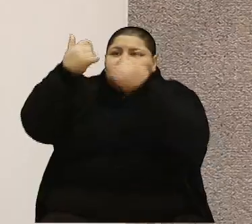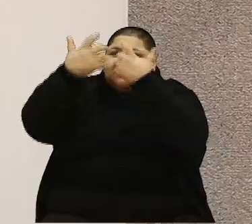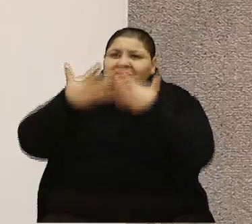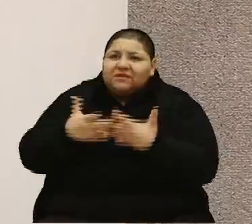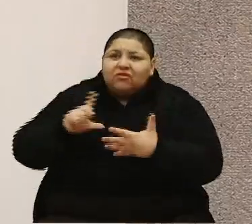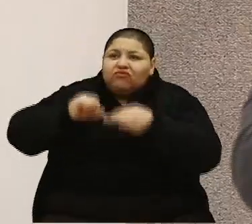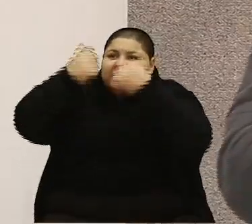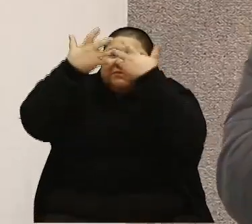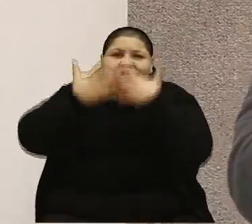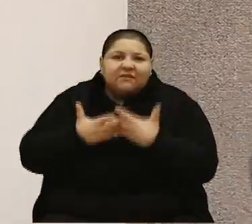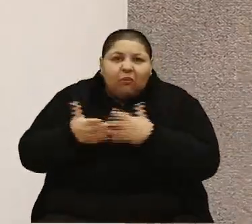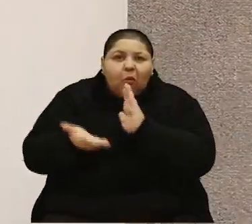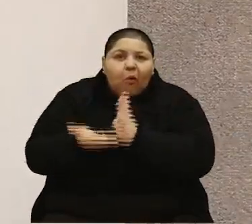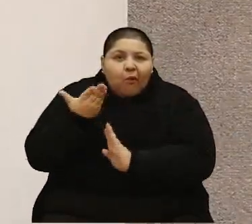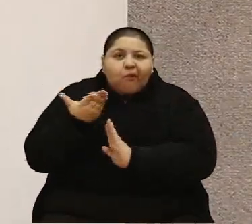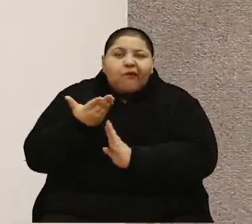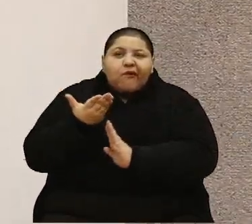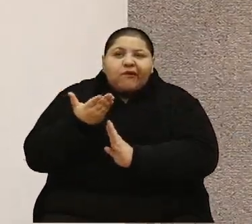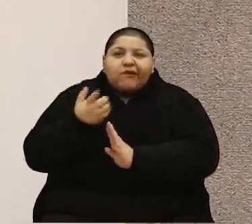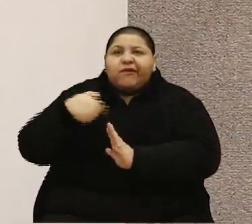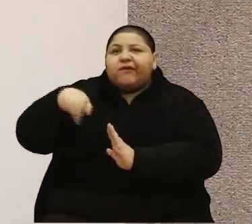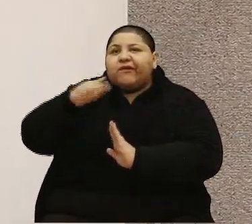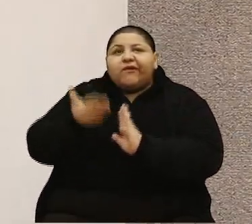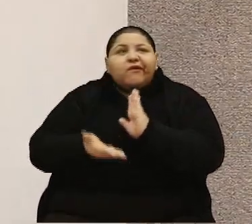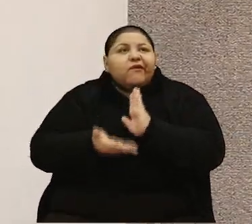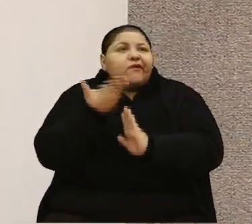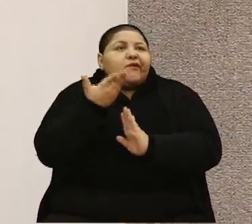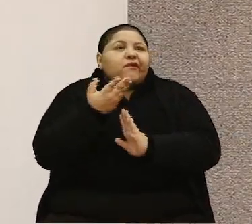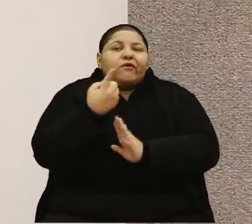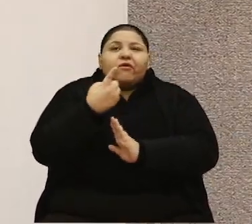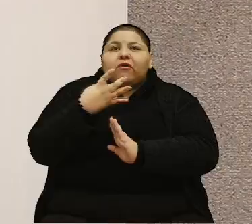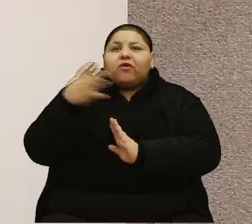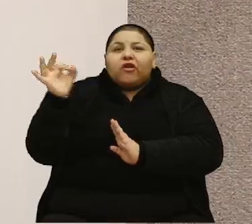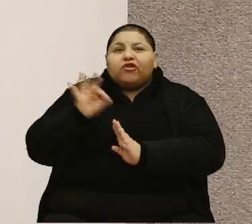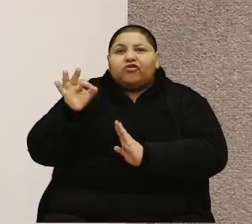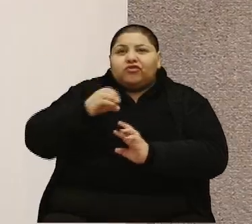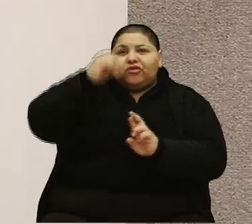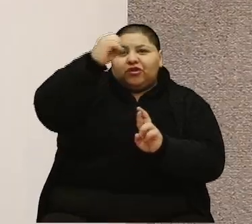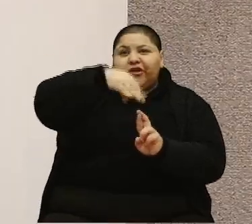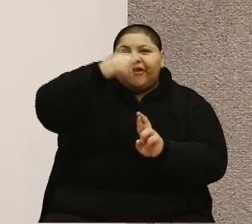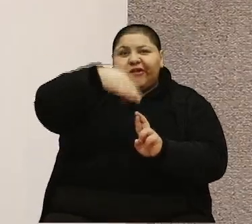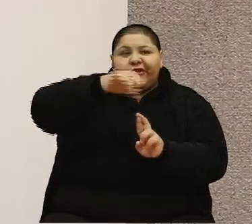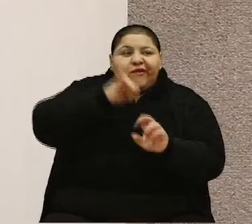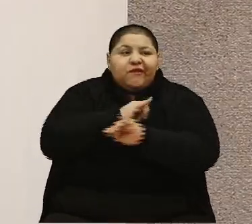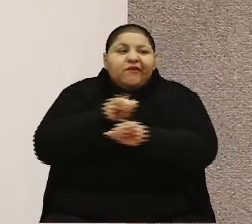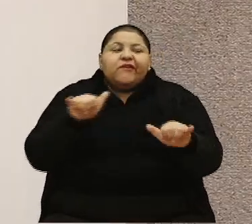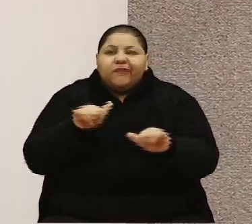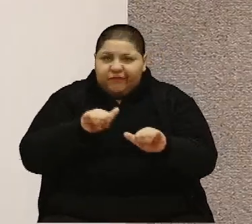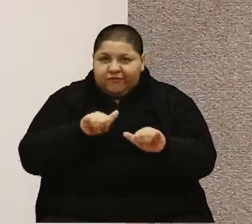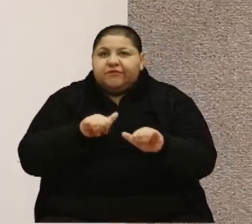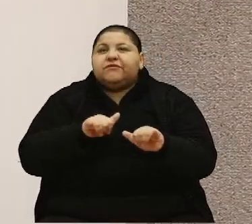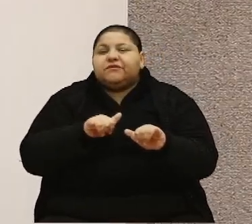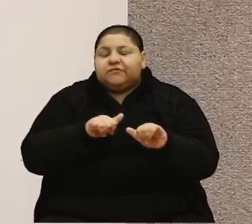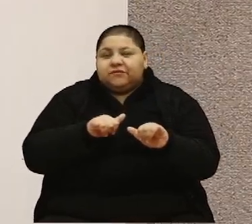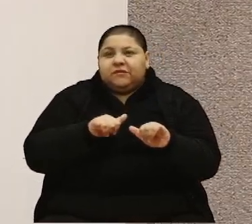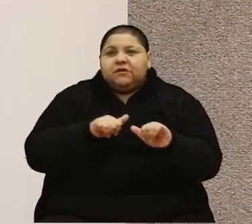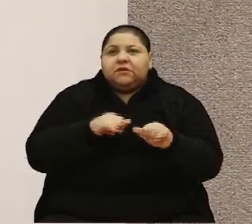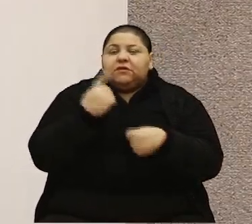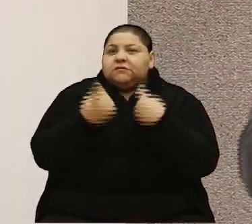não tem explicação um aumento desse. Por mais que alguém diga, mas o aumento foi 14%, como a RGE enviou mensagens aqui para alguns